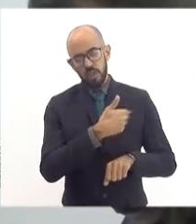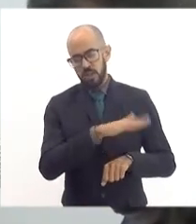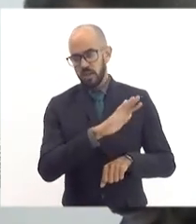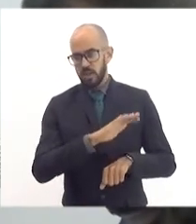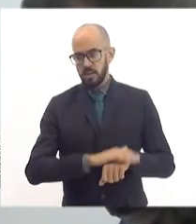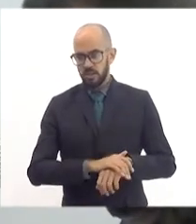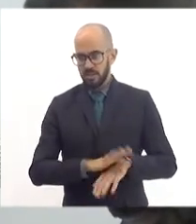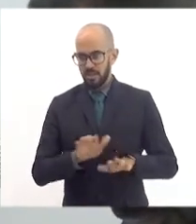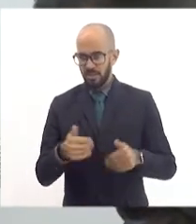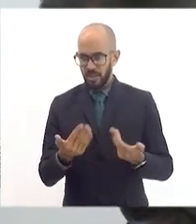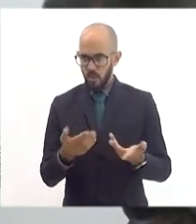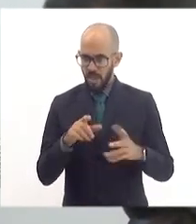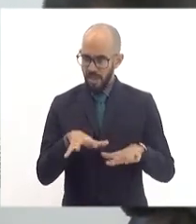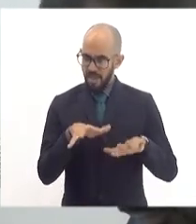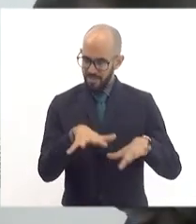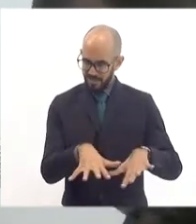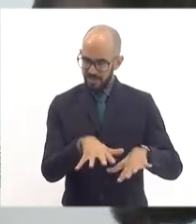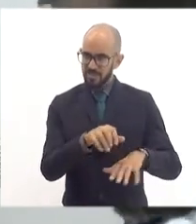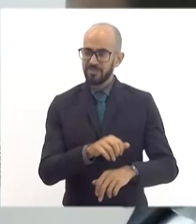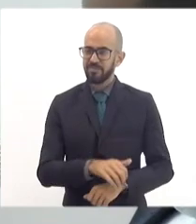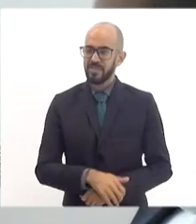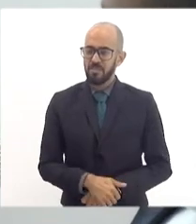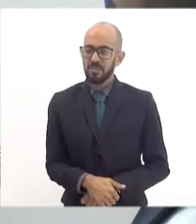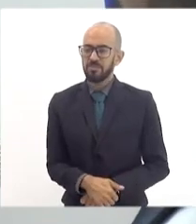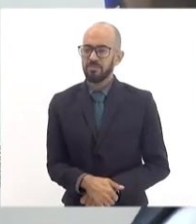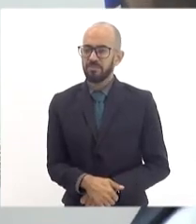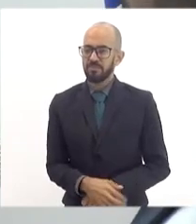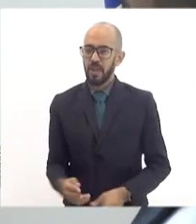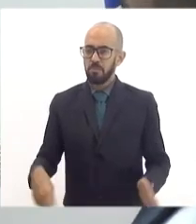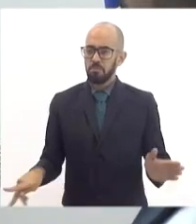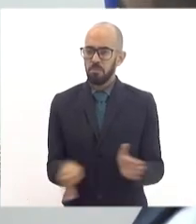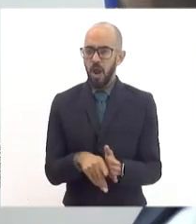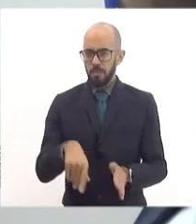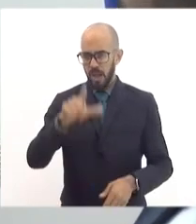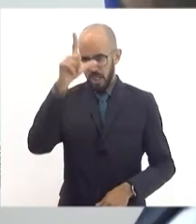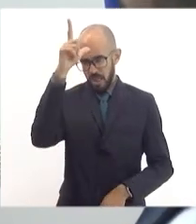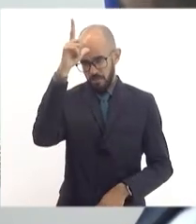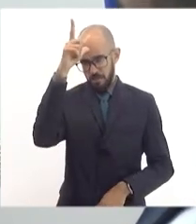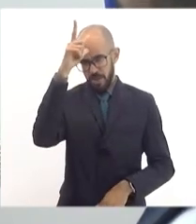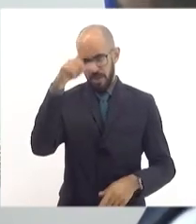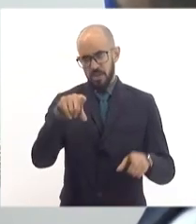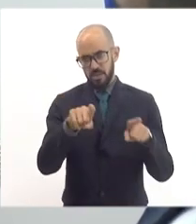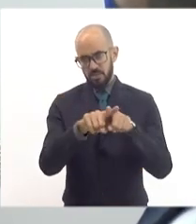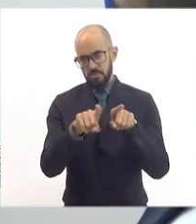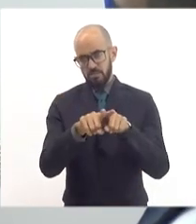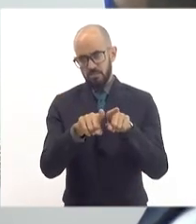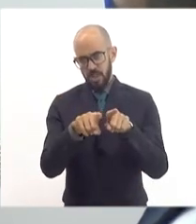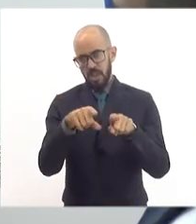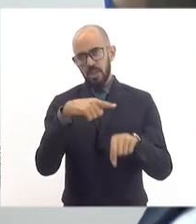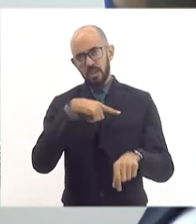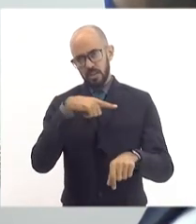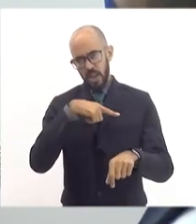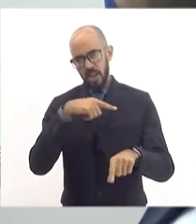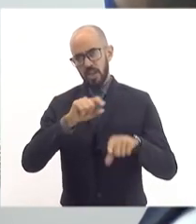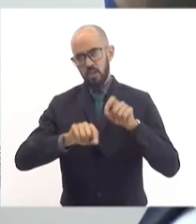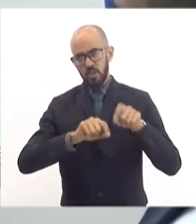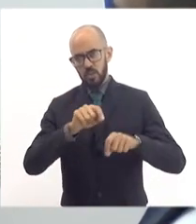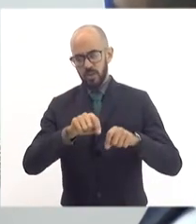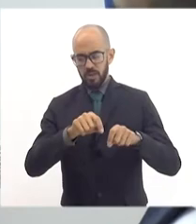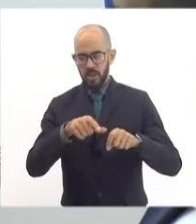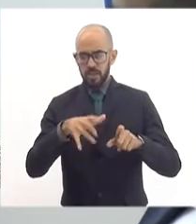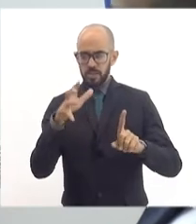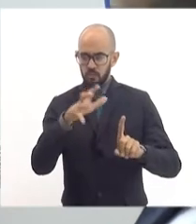é um pouco, sabe? A própria Alemanha também, né, tem um pouco